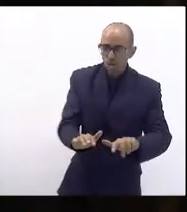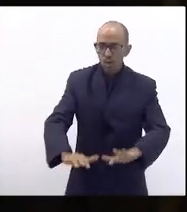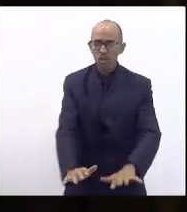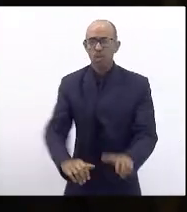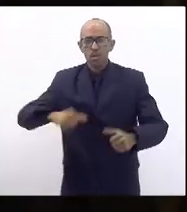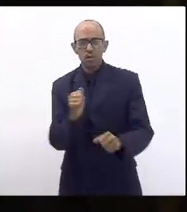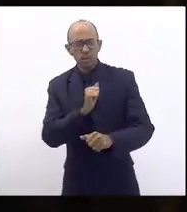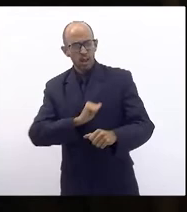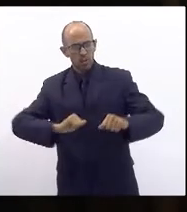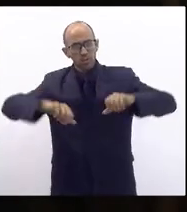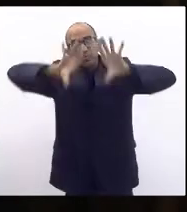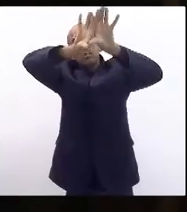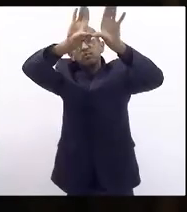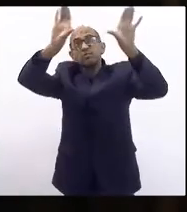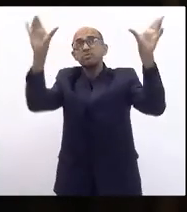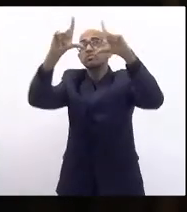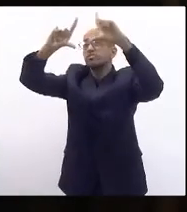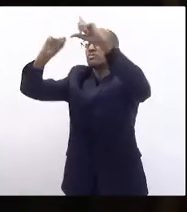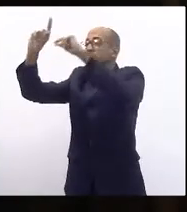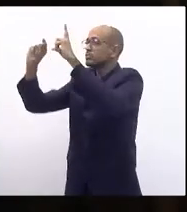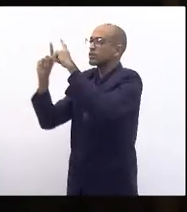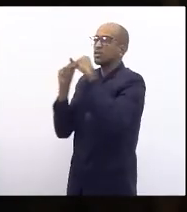E aí